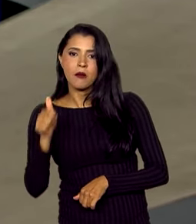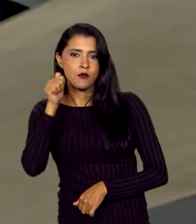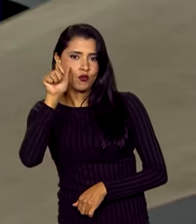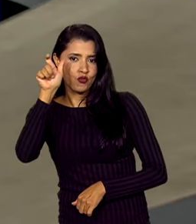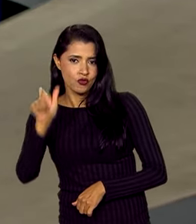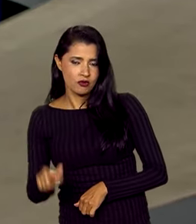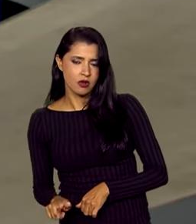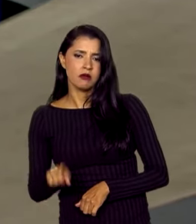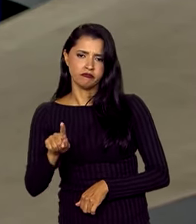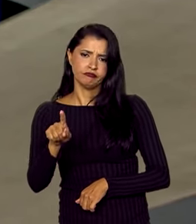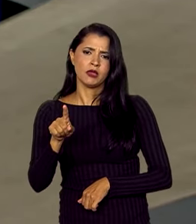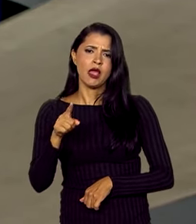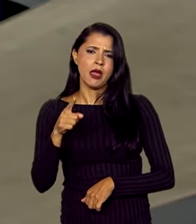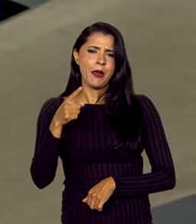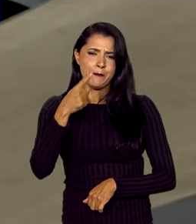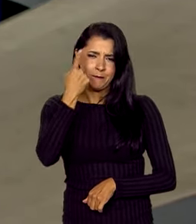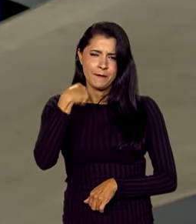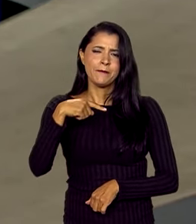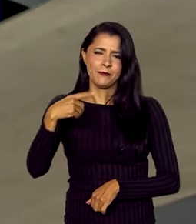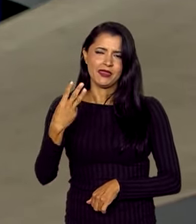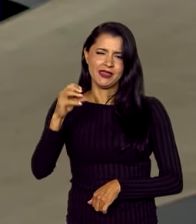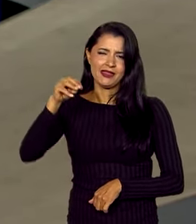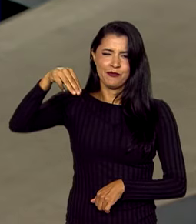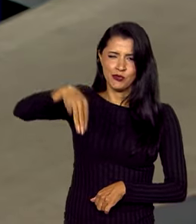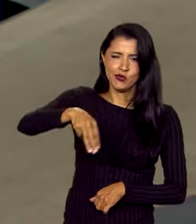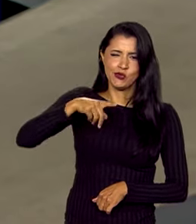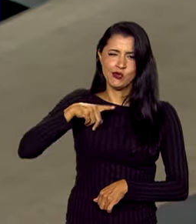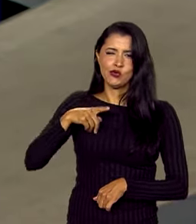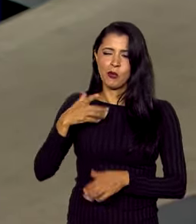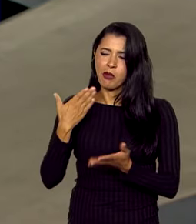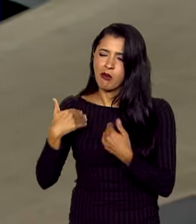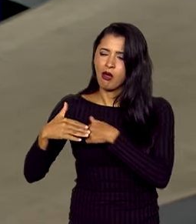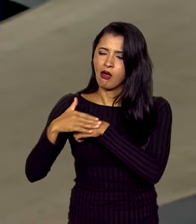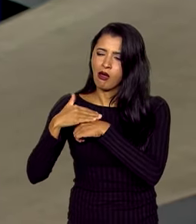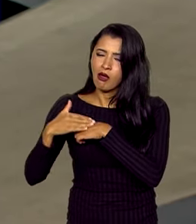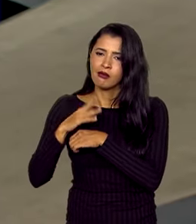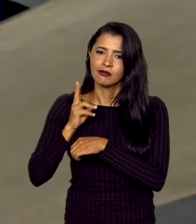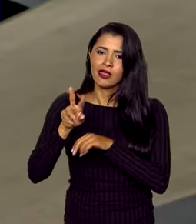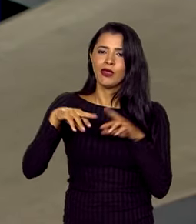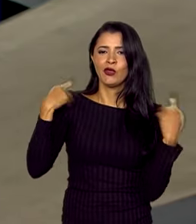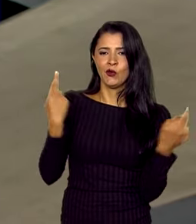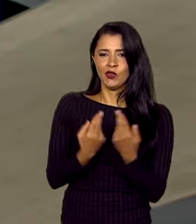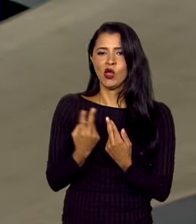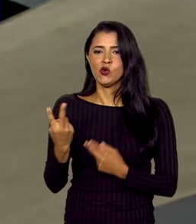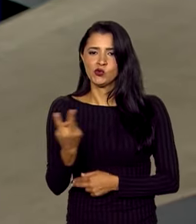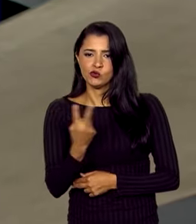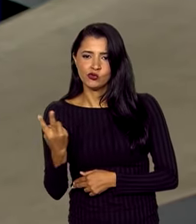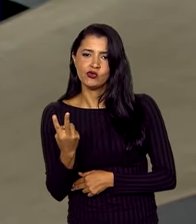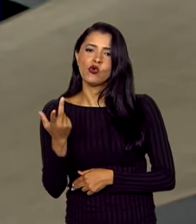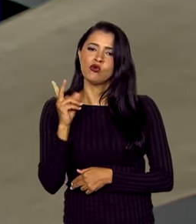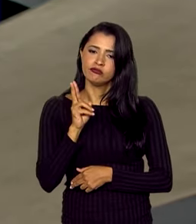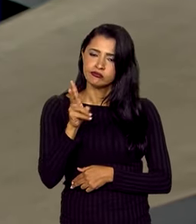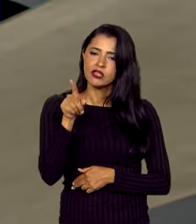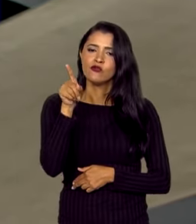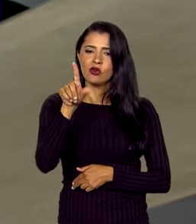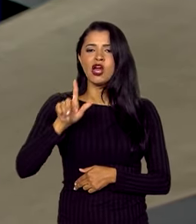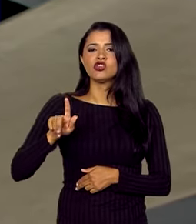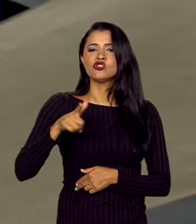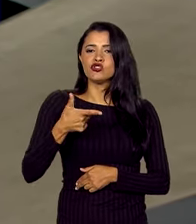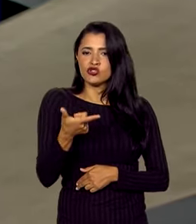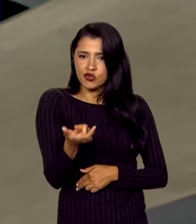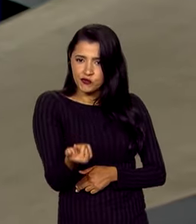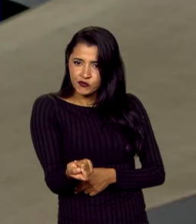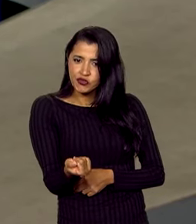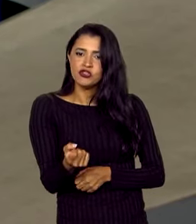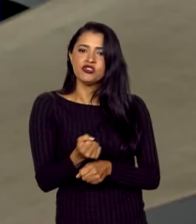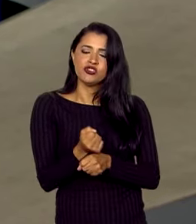durou cerca de meia hora, deu continuidade à reunião que Ursula e Lula mantiveram na cúpula do G20